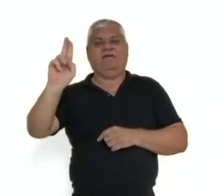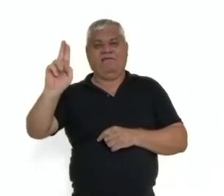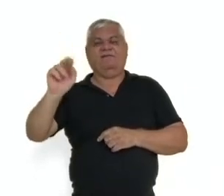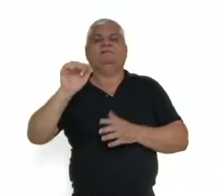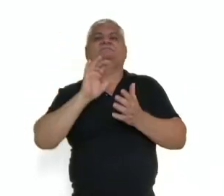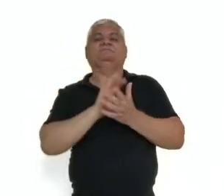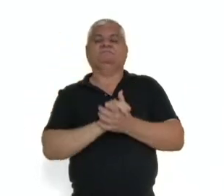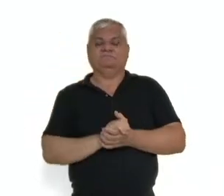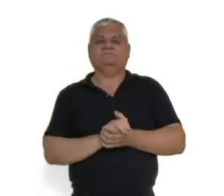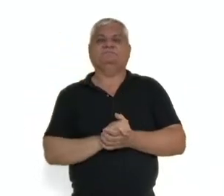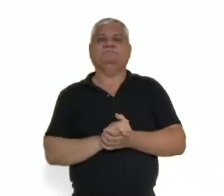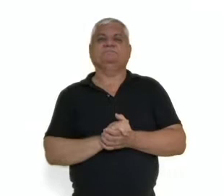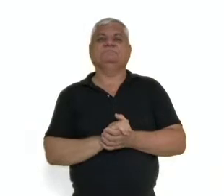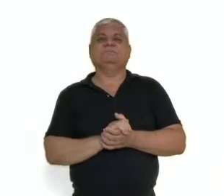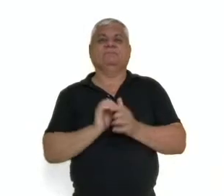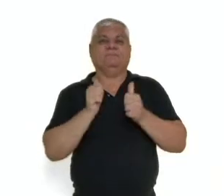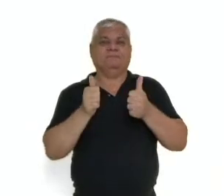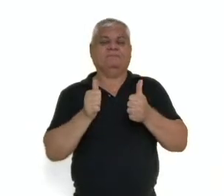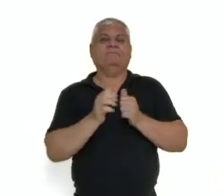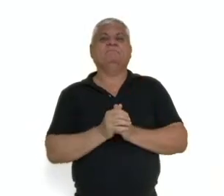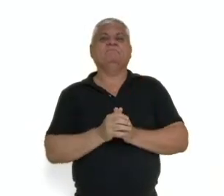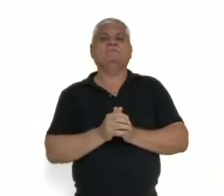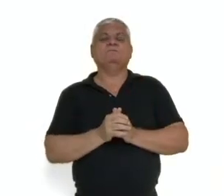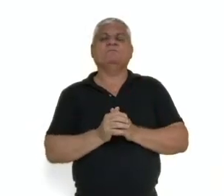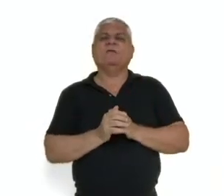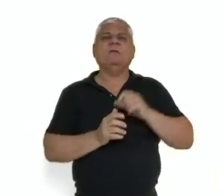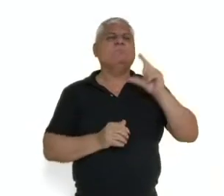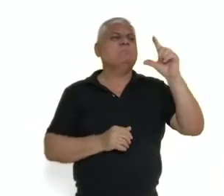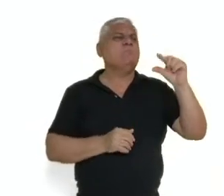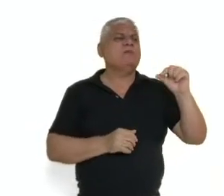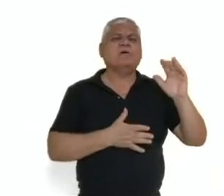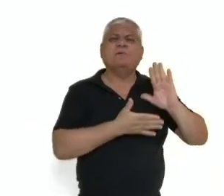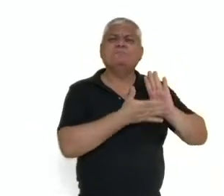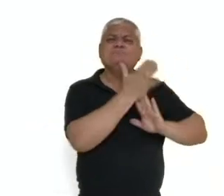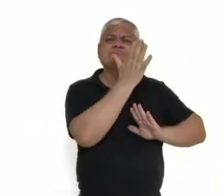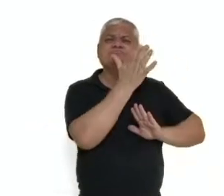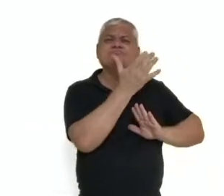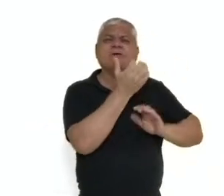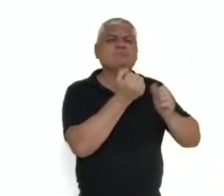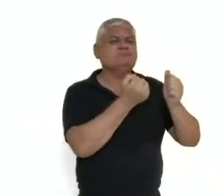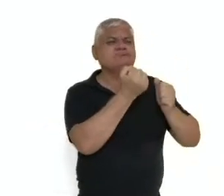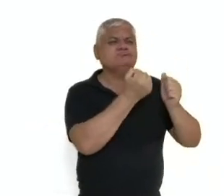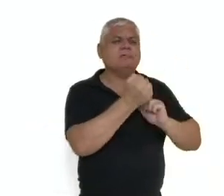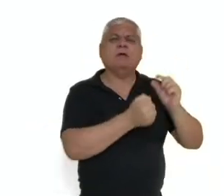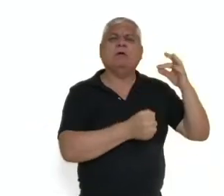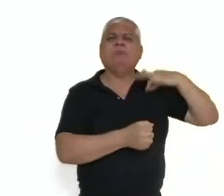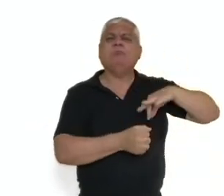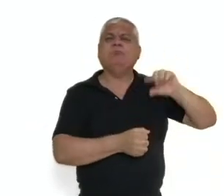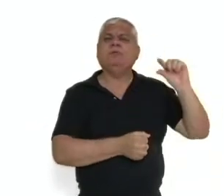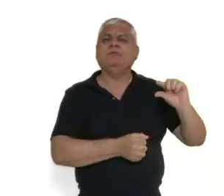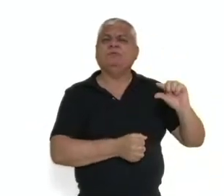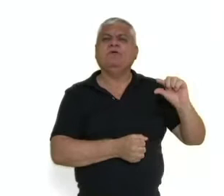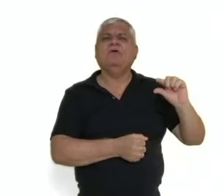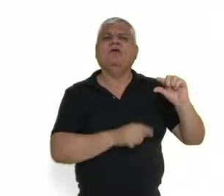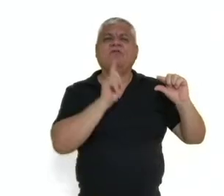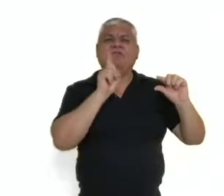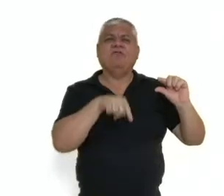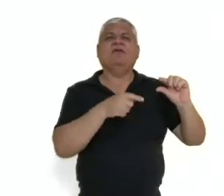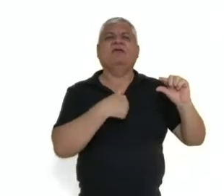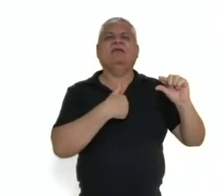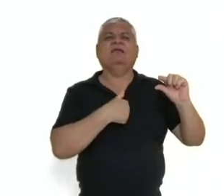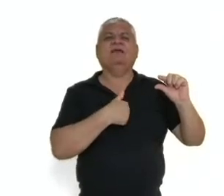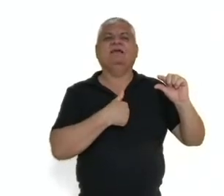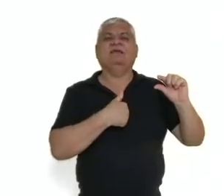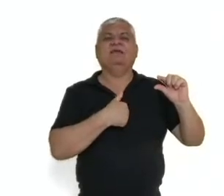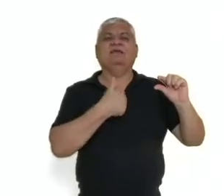a 11ª viagem, tá? E qual foi a menor quantia que ele recebeu? A menor quantia foi